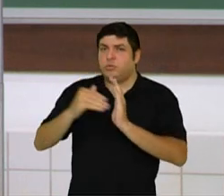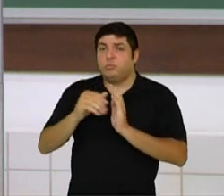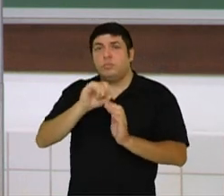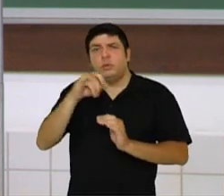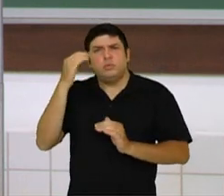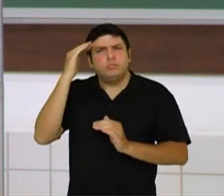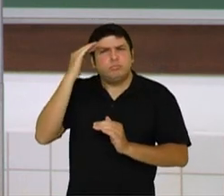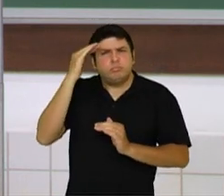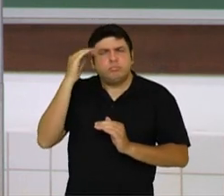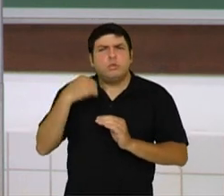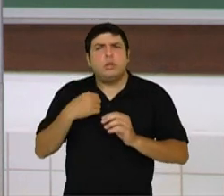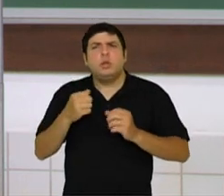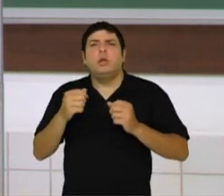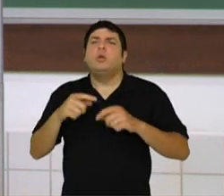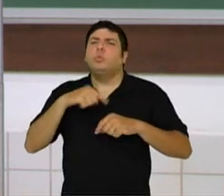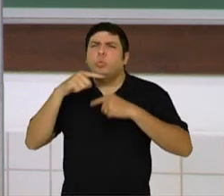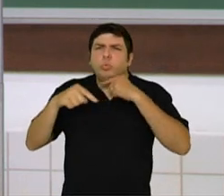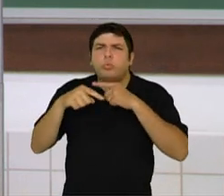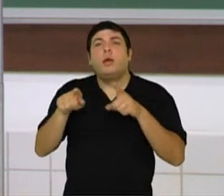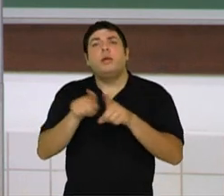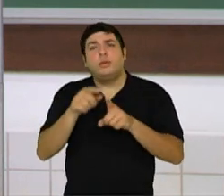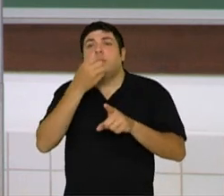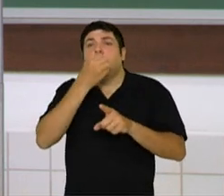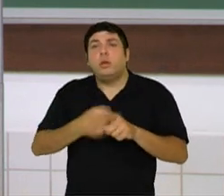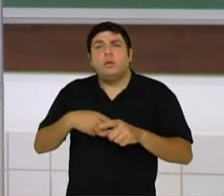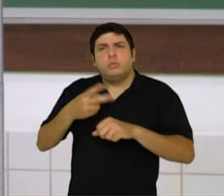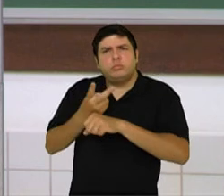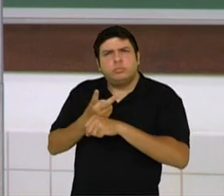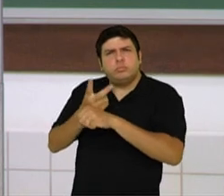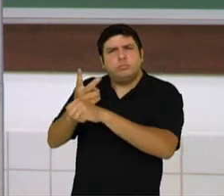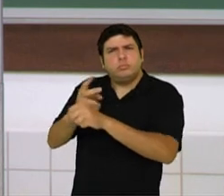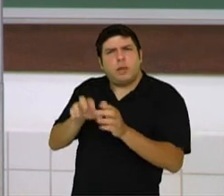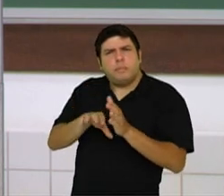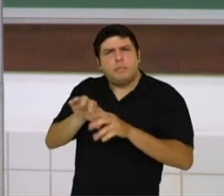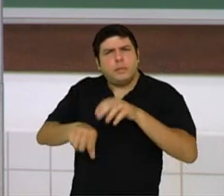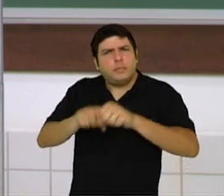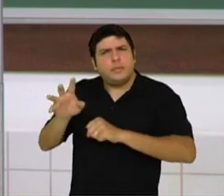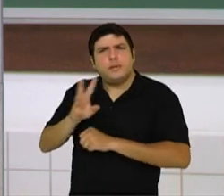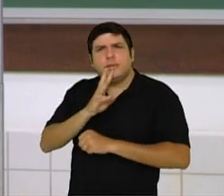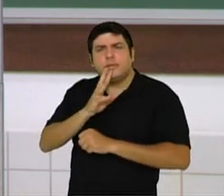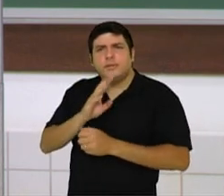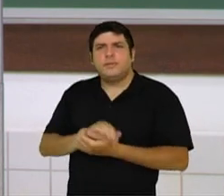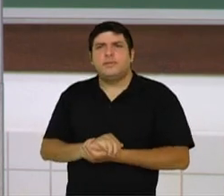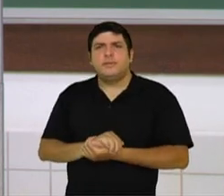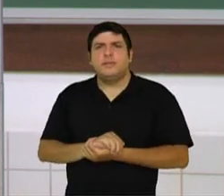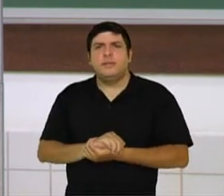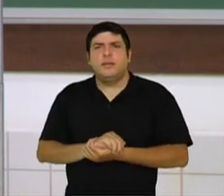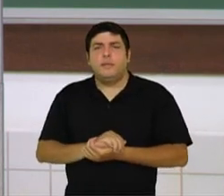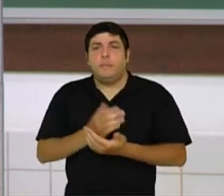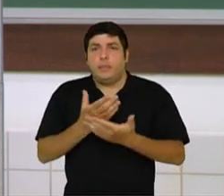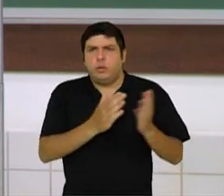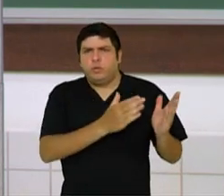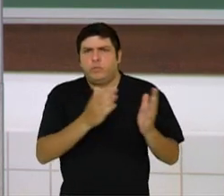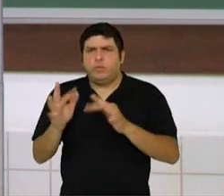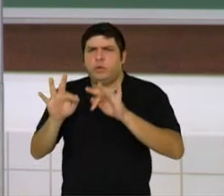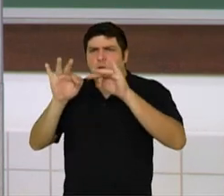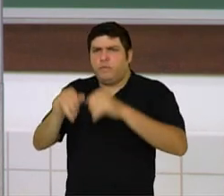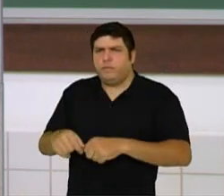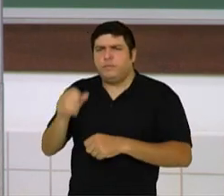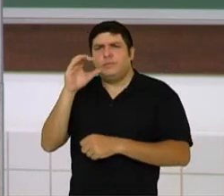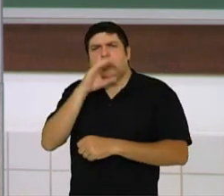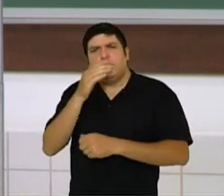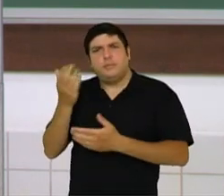não entendeu, dúvida também é bom, porque dúvida faz a gente aprender. Não esquece. Terminou essa aula? Corre lá, faz as